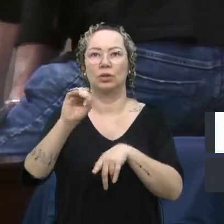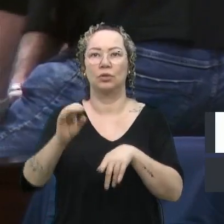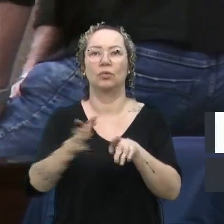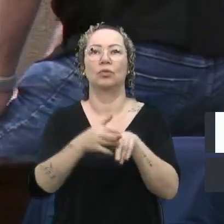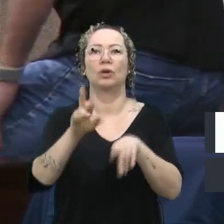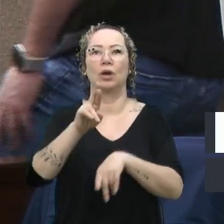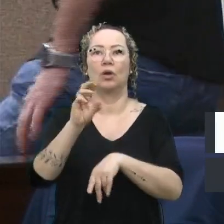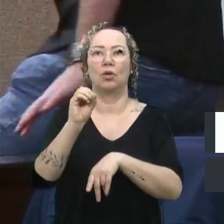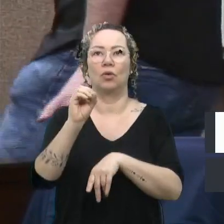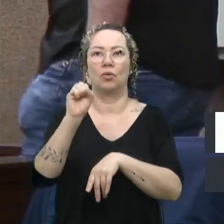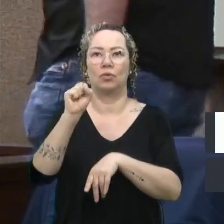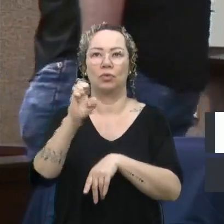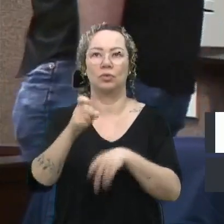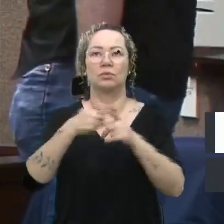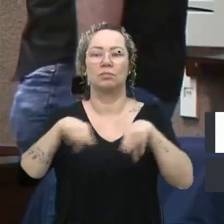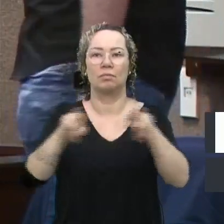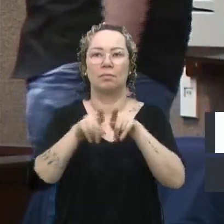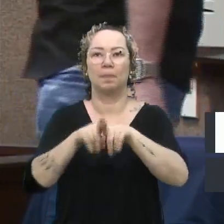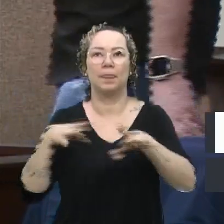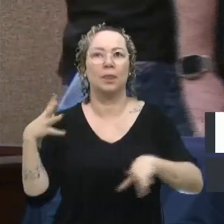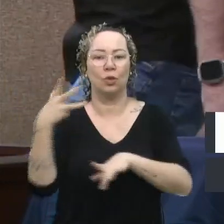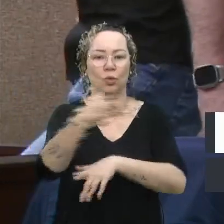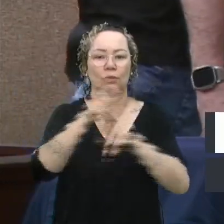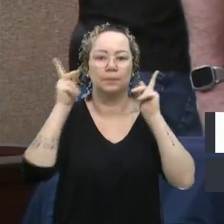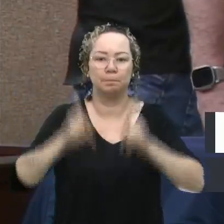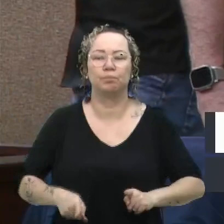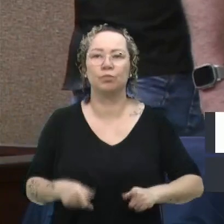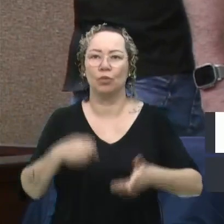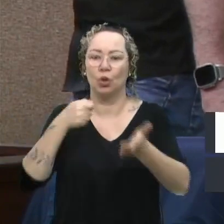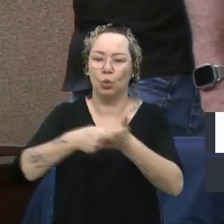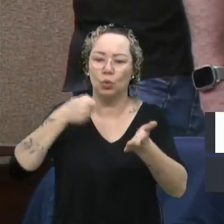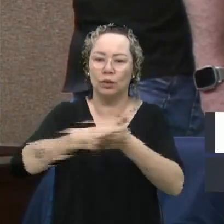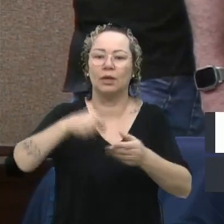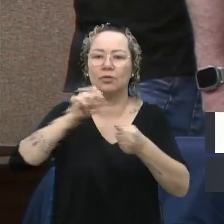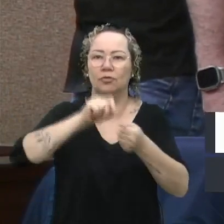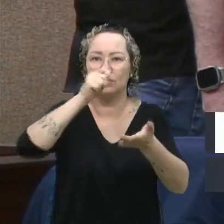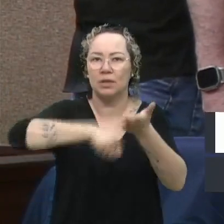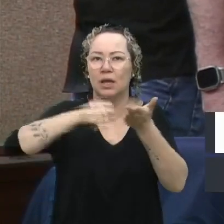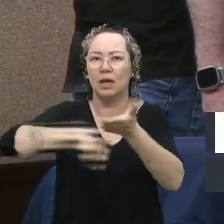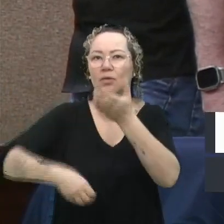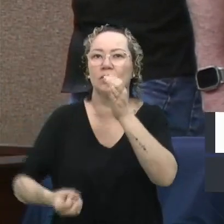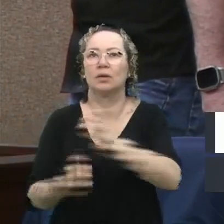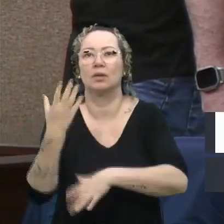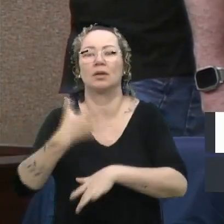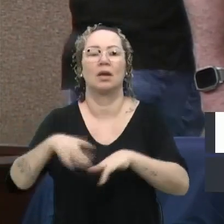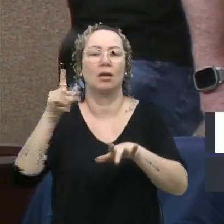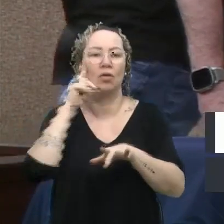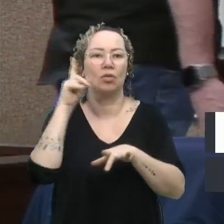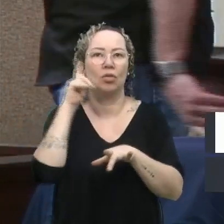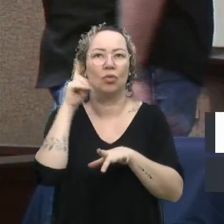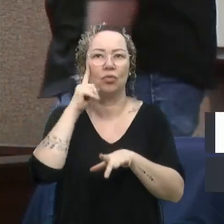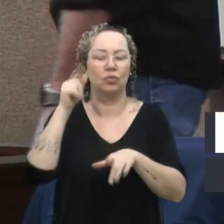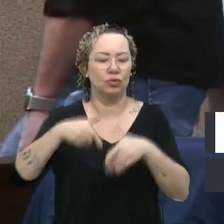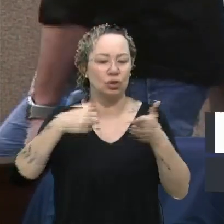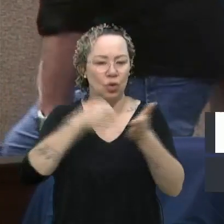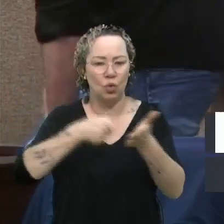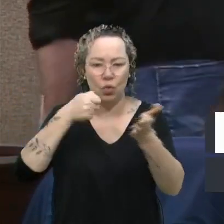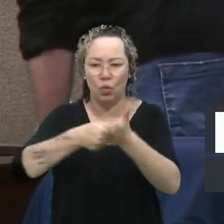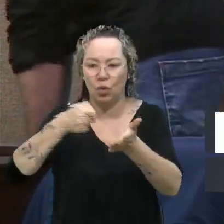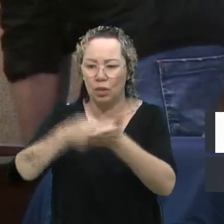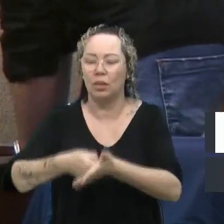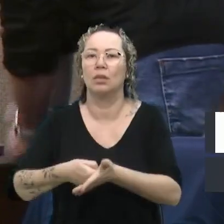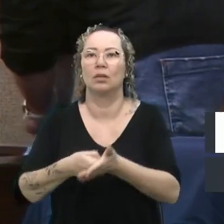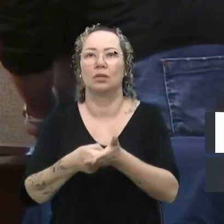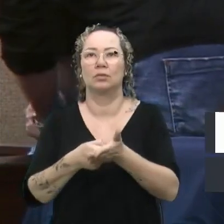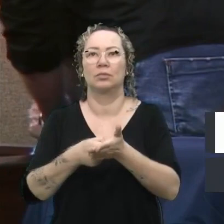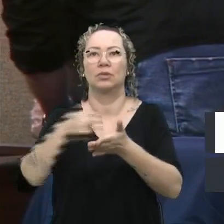mas também de todos aqueles que lutaram, que fizeram abaixo-assinado, que estão diariamente, lutando para que